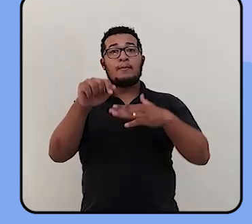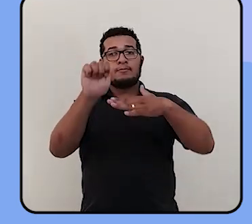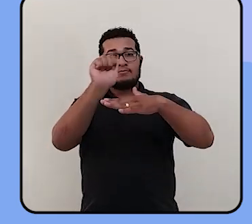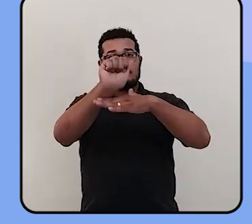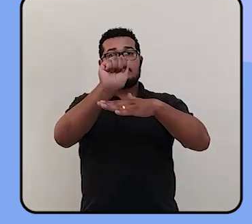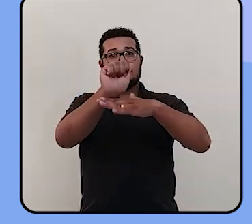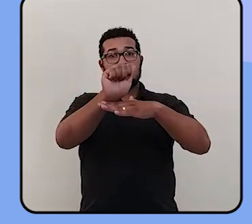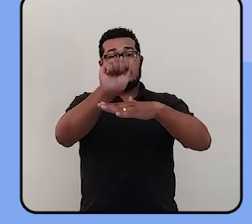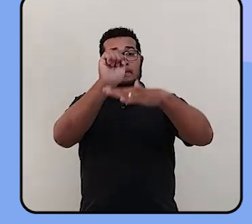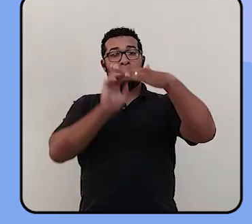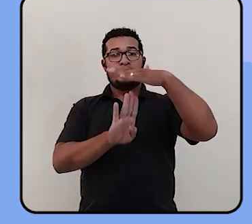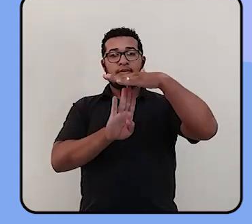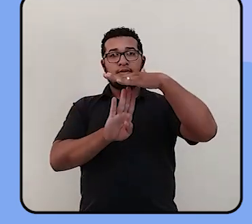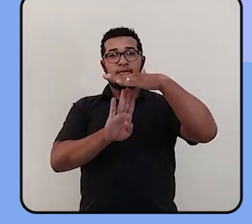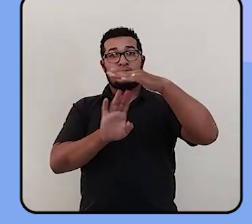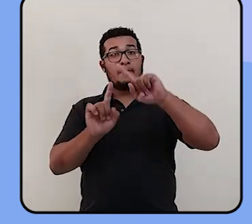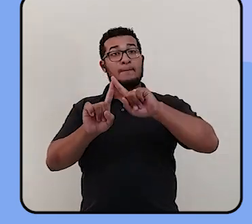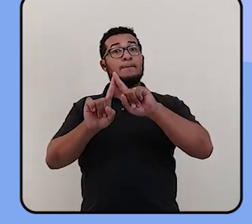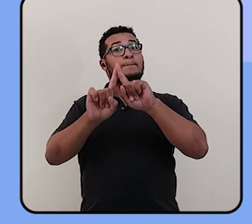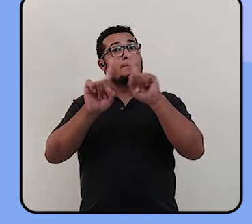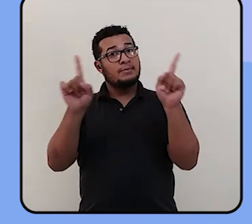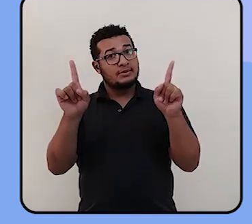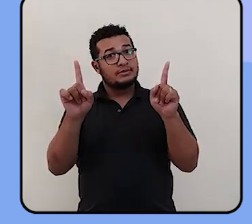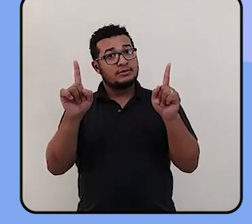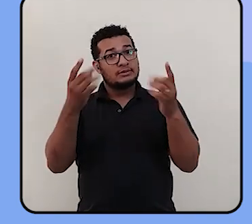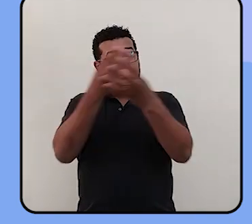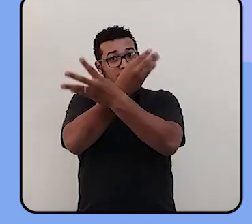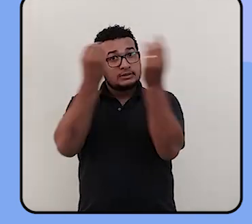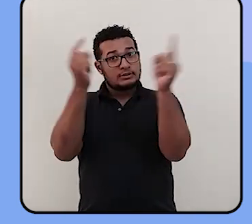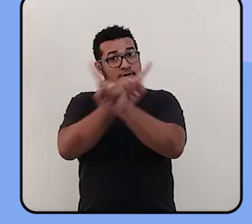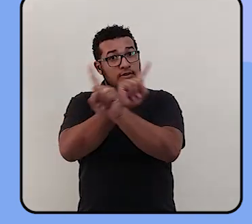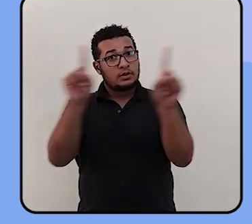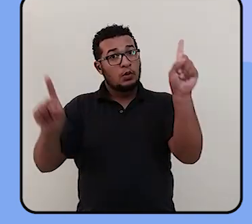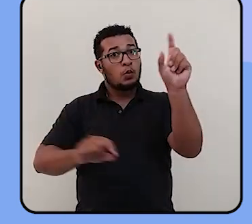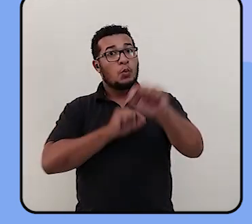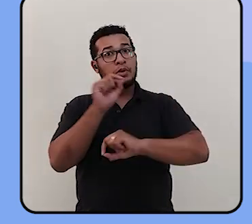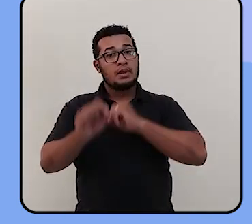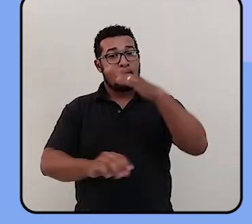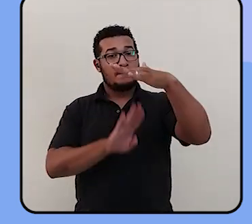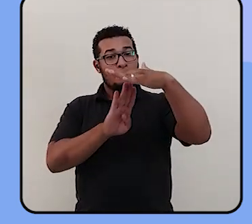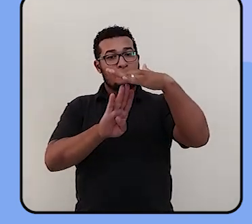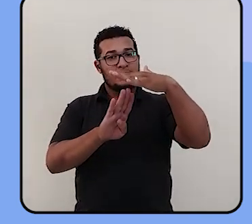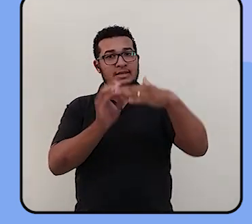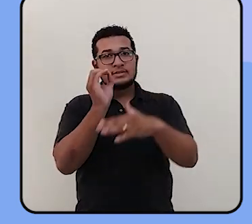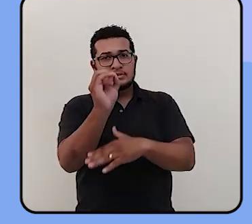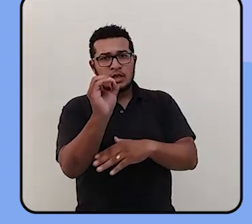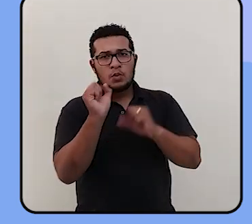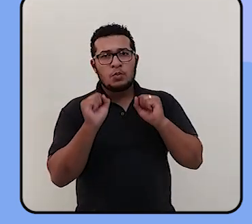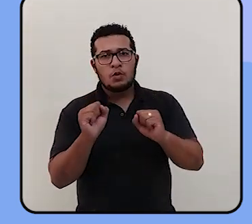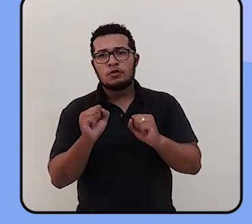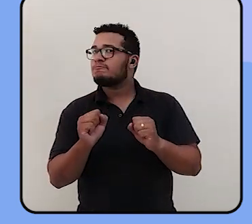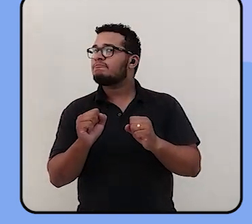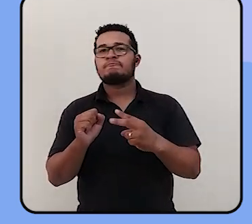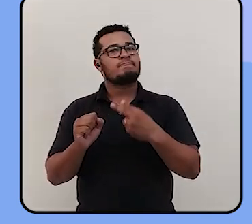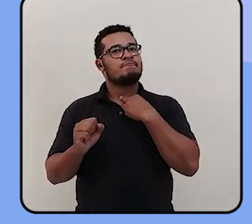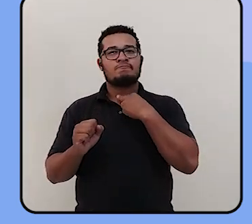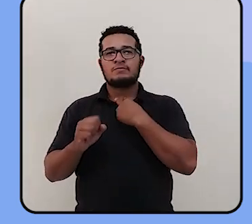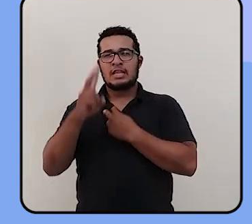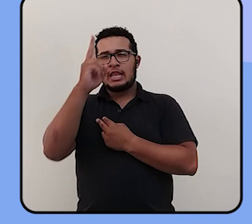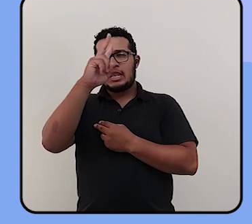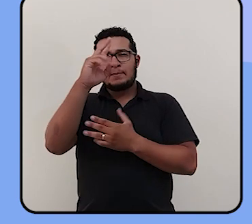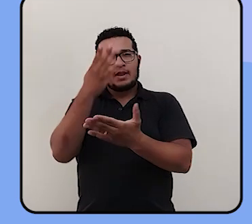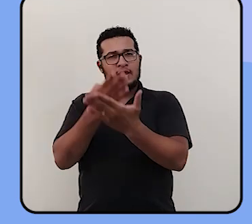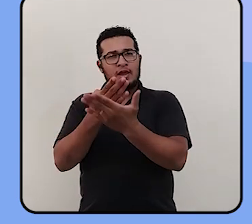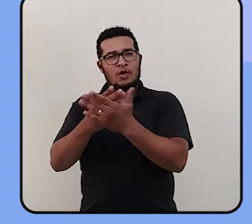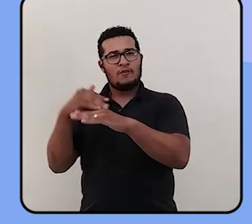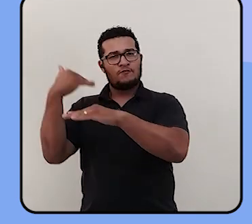é consequente. Mas não pode esquecer que o B não pode ser zero. Você está lembrado lá na